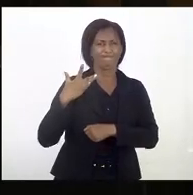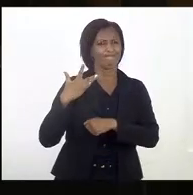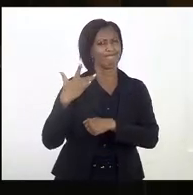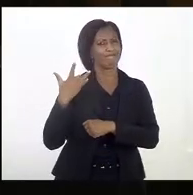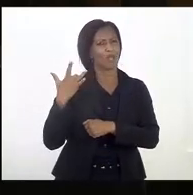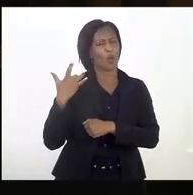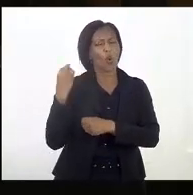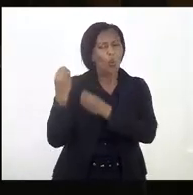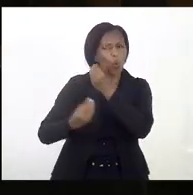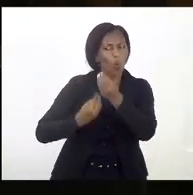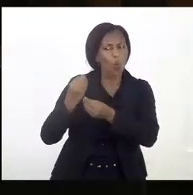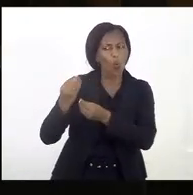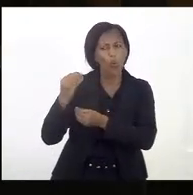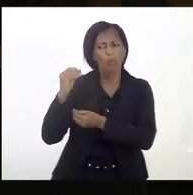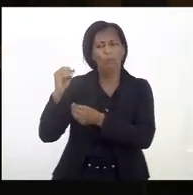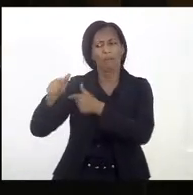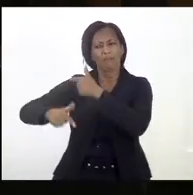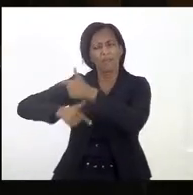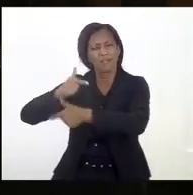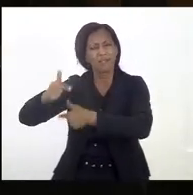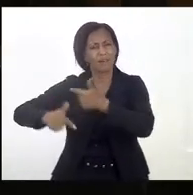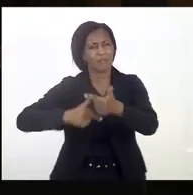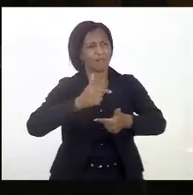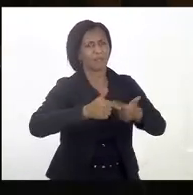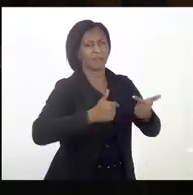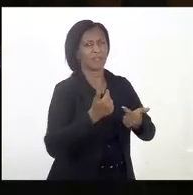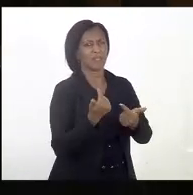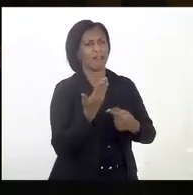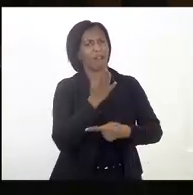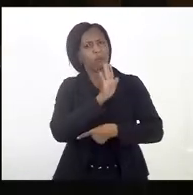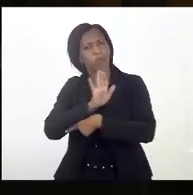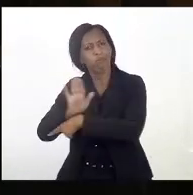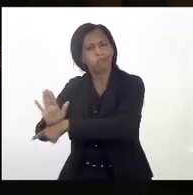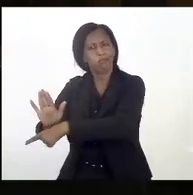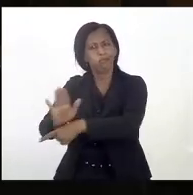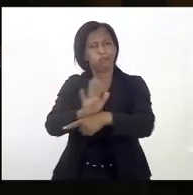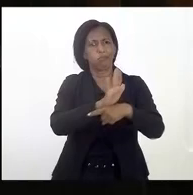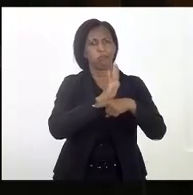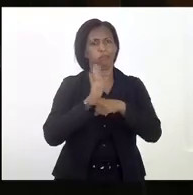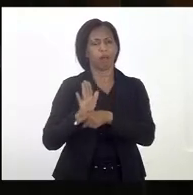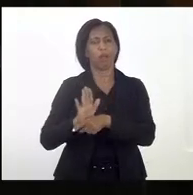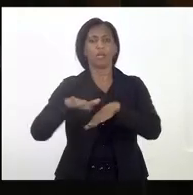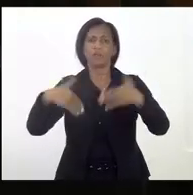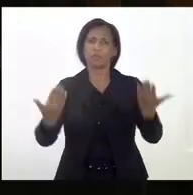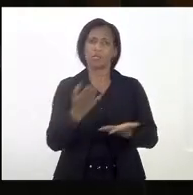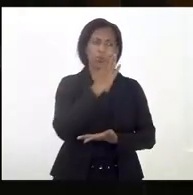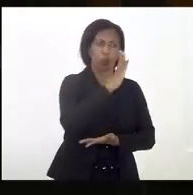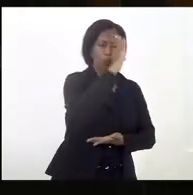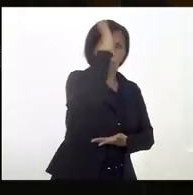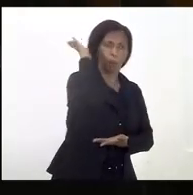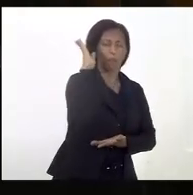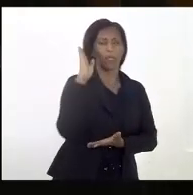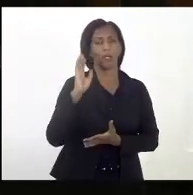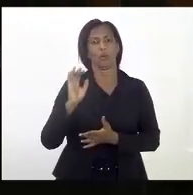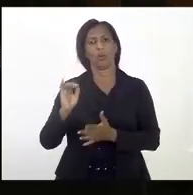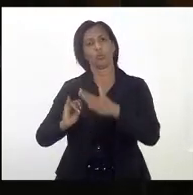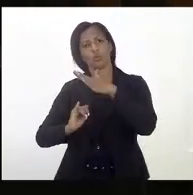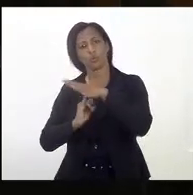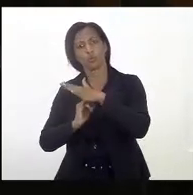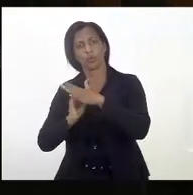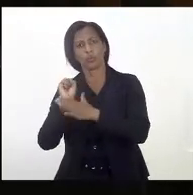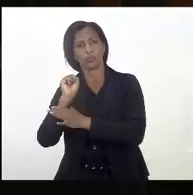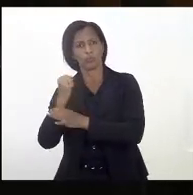está na ponta atuando dando a retaguarda jurídica para ele Lembrando que as corporações tanto Corpo de Bombeiros instituições de Segurança Pública